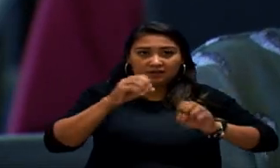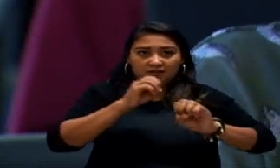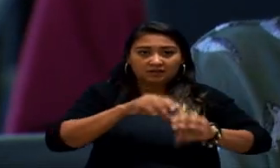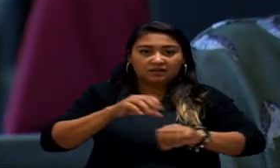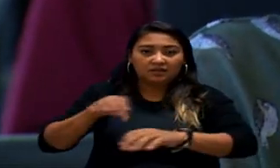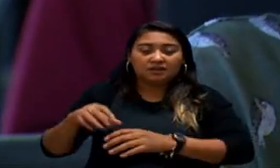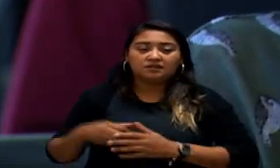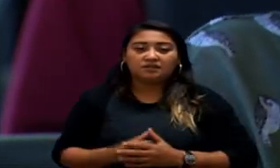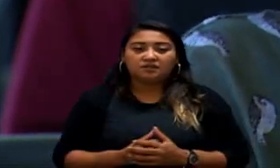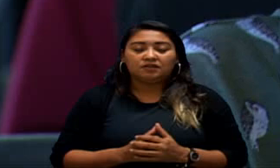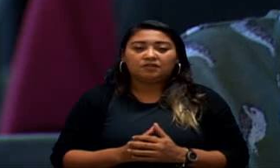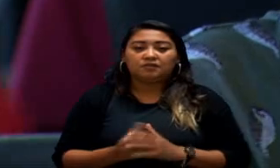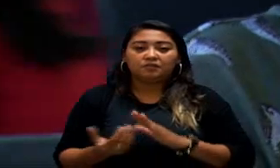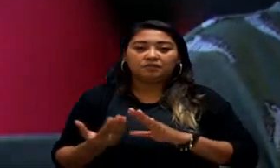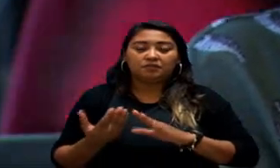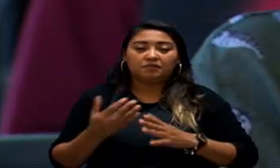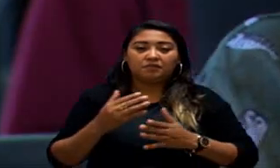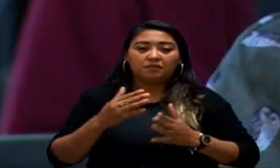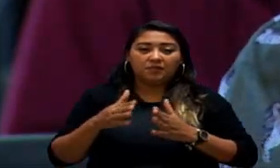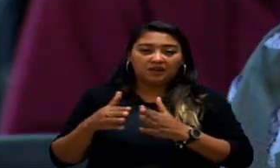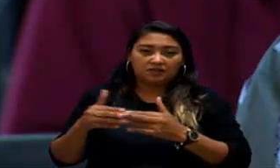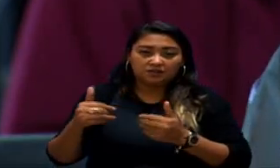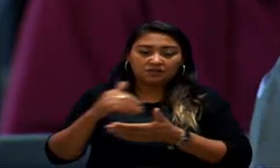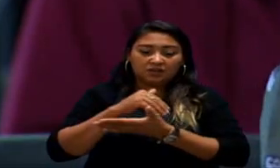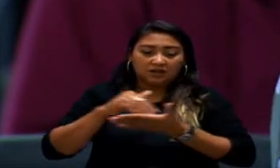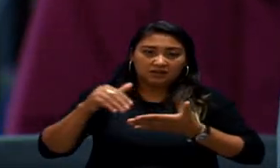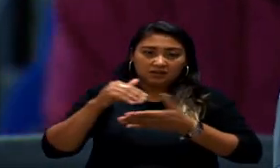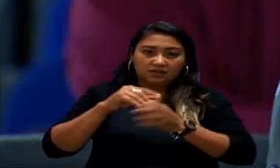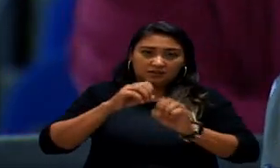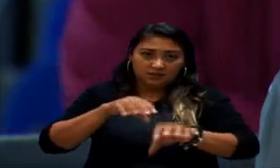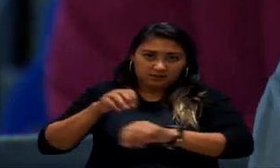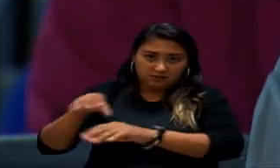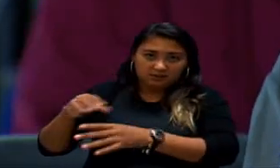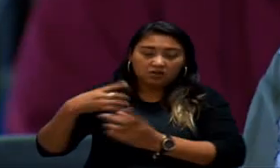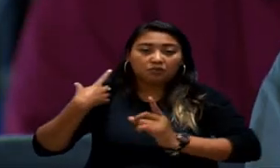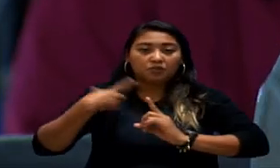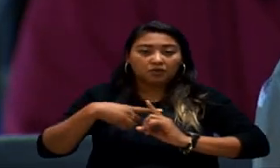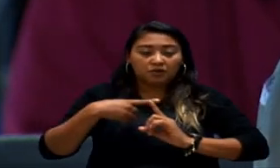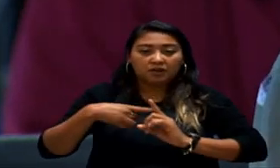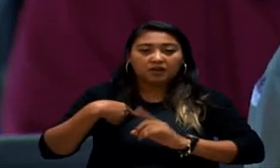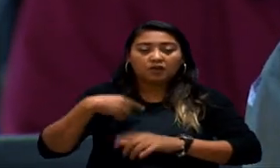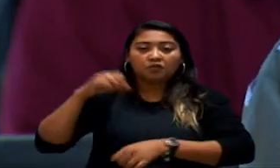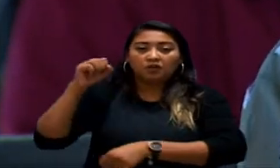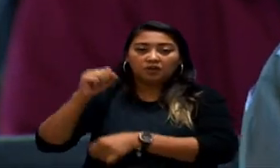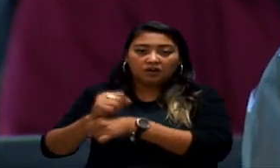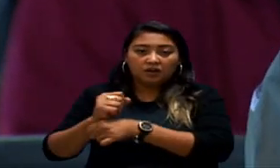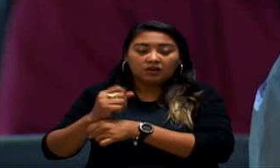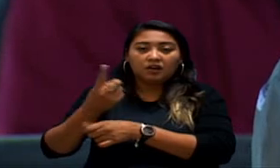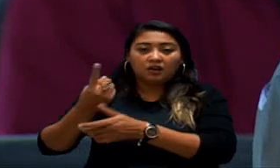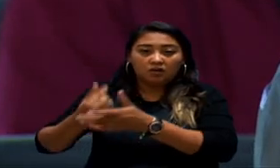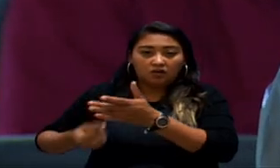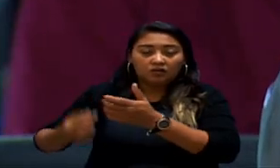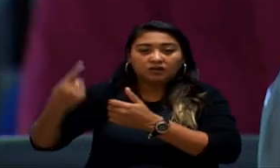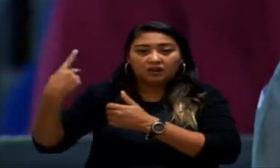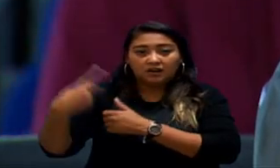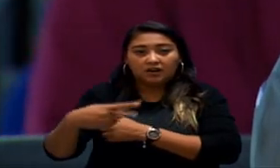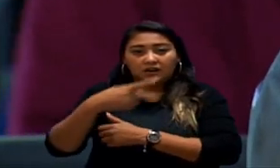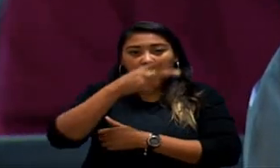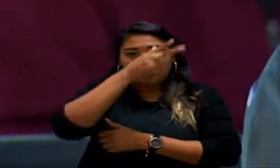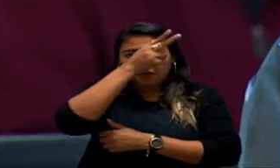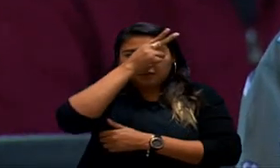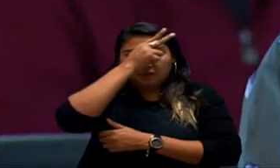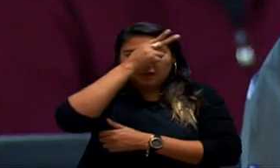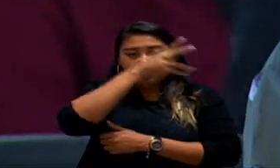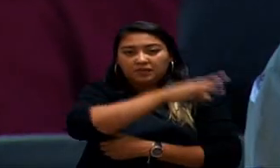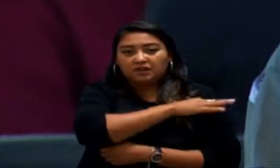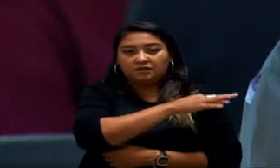educação, pedindo afastamento do secretário de educação, por quê? Porque, e bloqueio das contas dos bens do prefeito Rodrigo